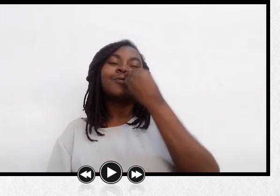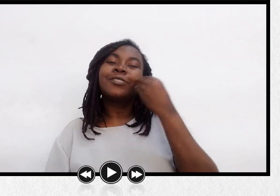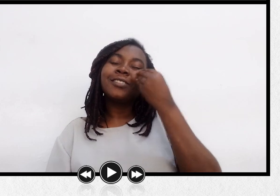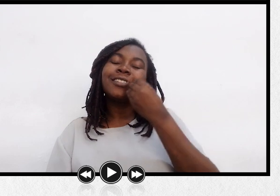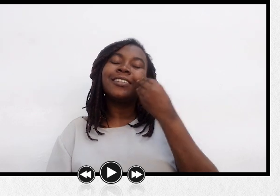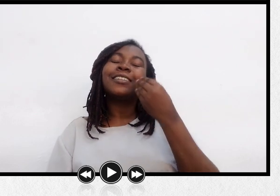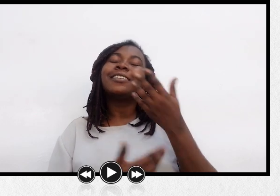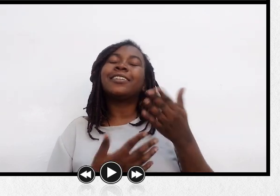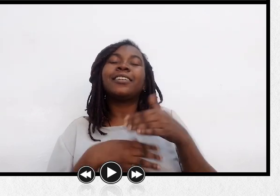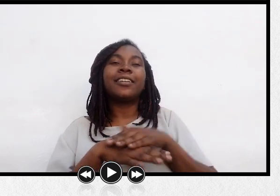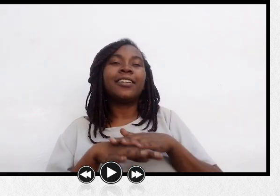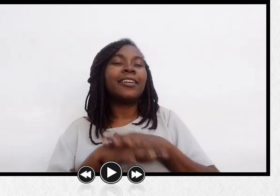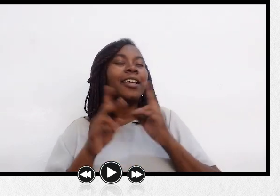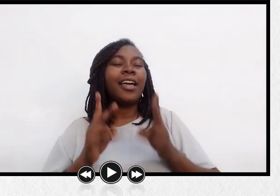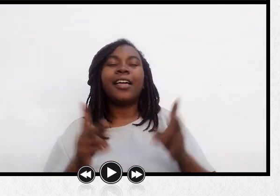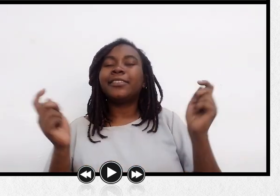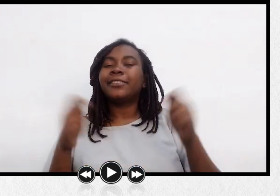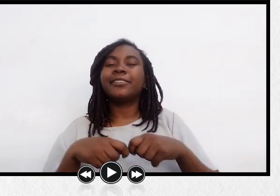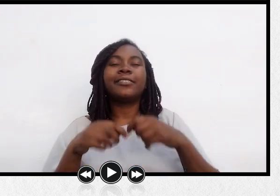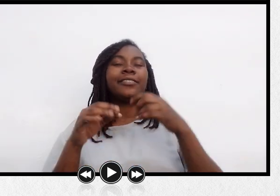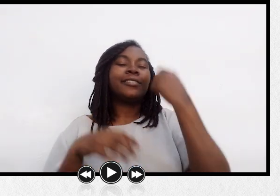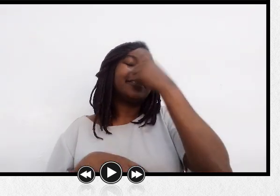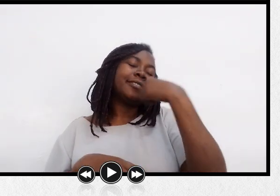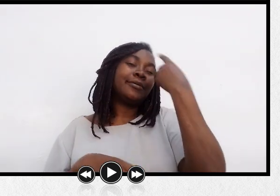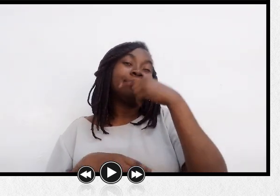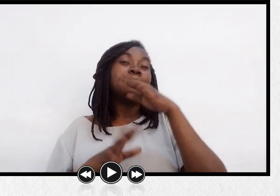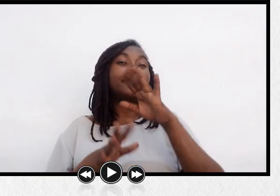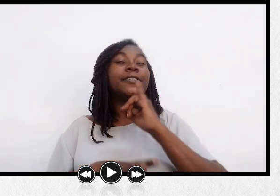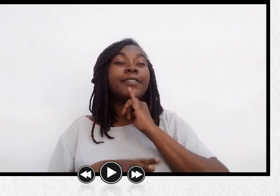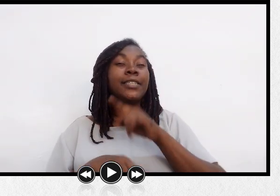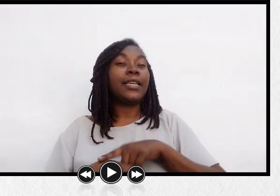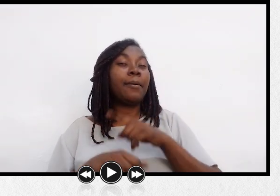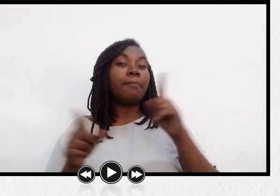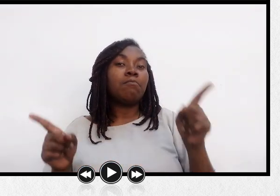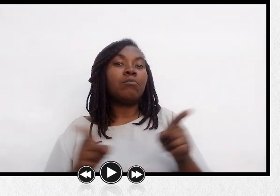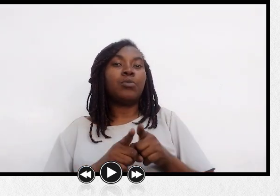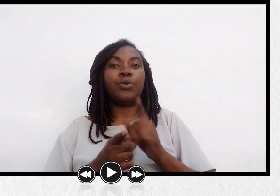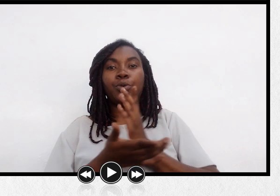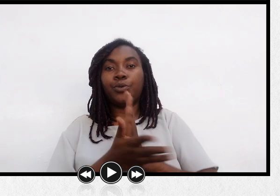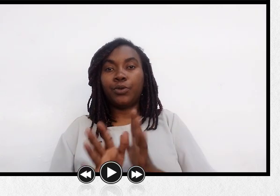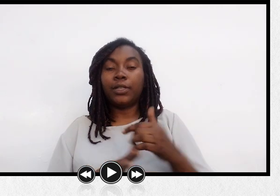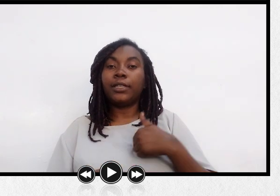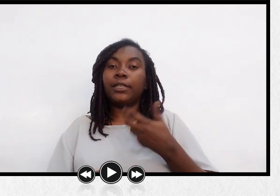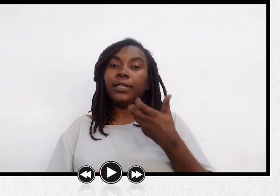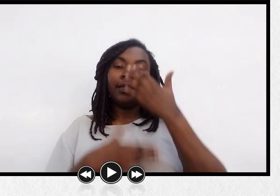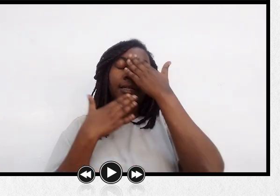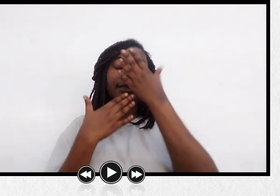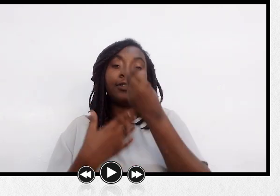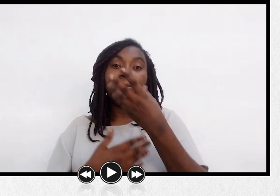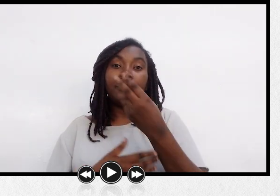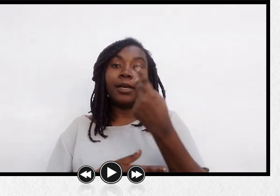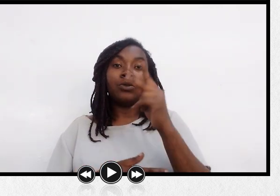gente continuar conversando aqui por horas e horas, mas o nosso tempo, infelizmente, está acabando. Eu queria agradecer demais aqui a